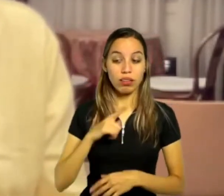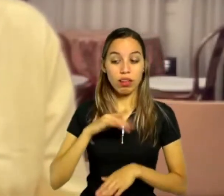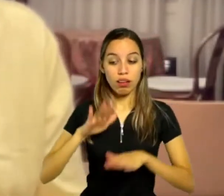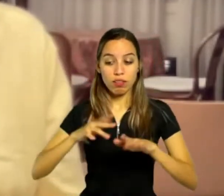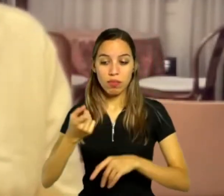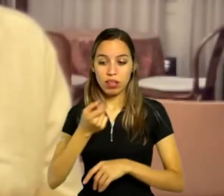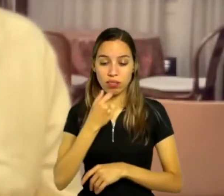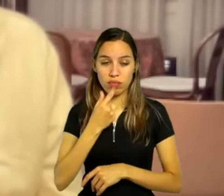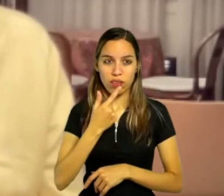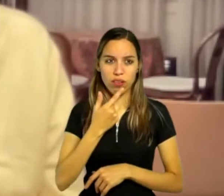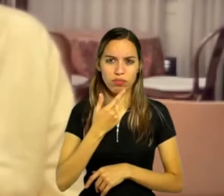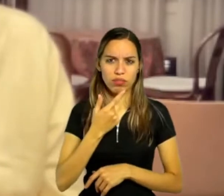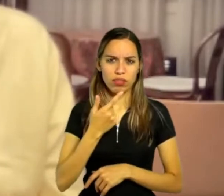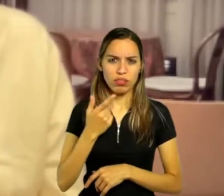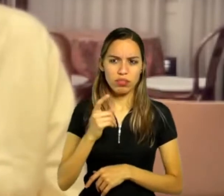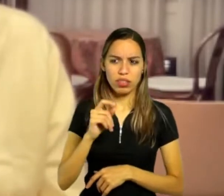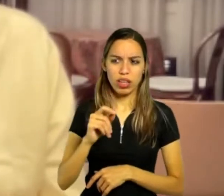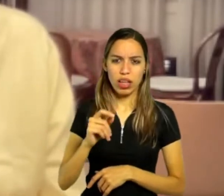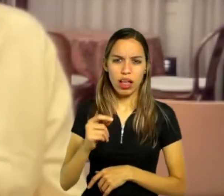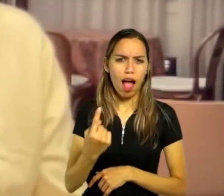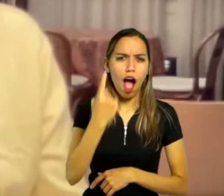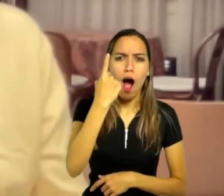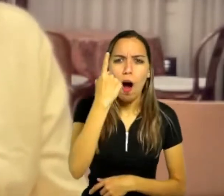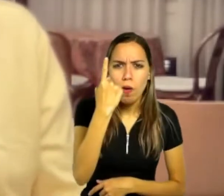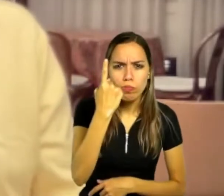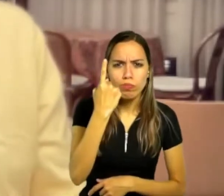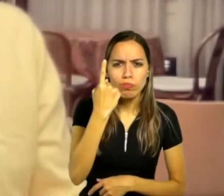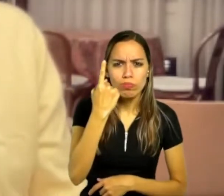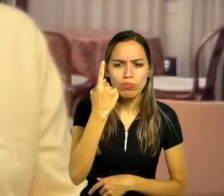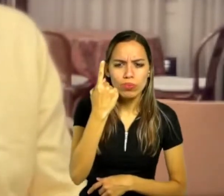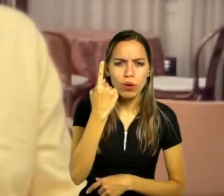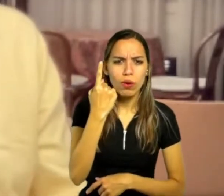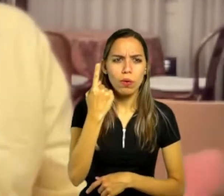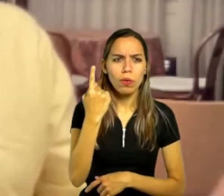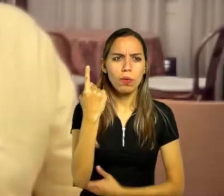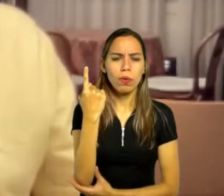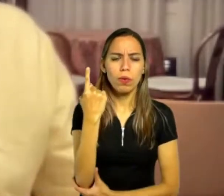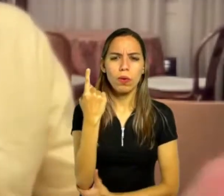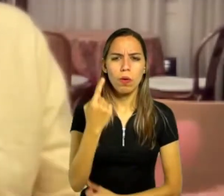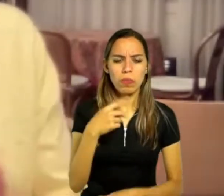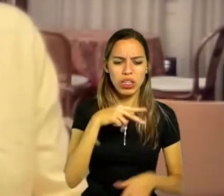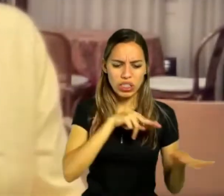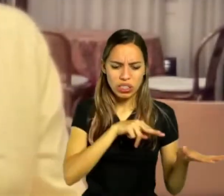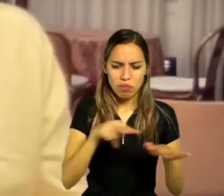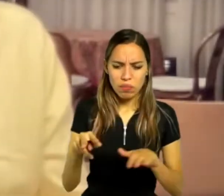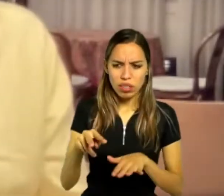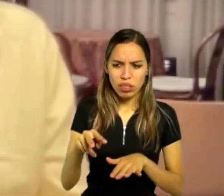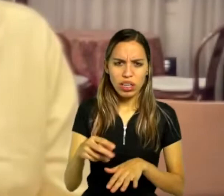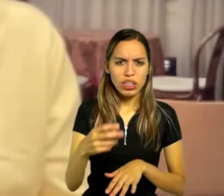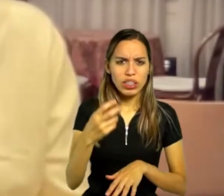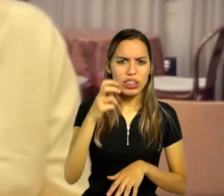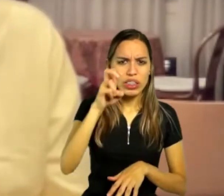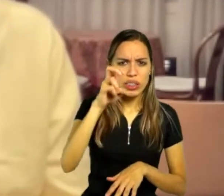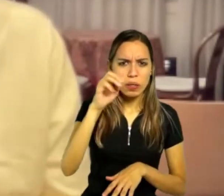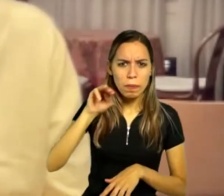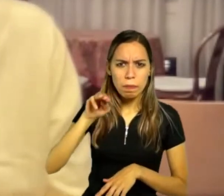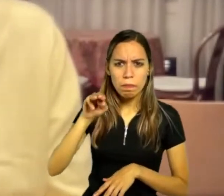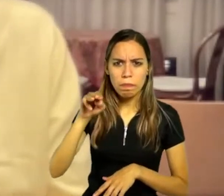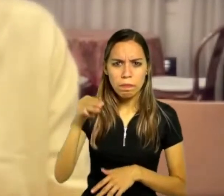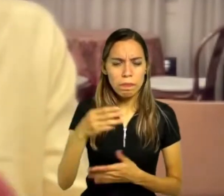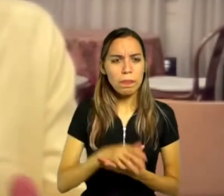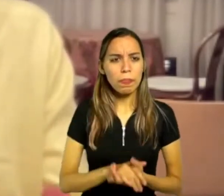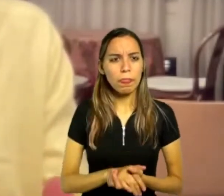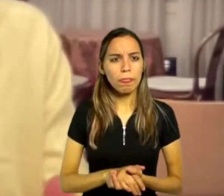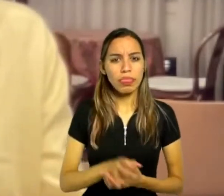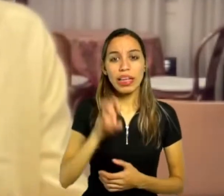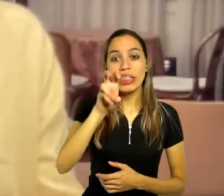custa $5.000, e ele deve ser repetido a cada 3 ou 4 semanas, imagina. E são drogas que